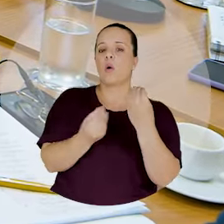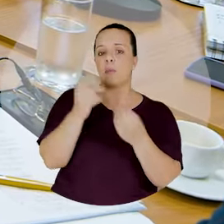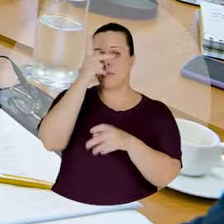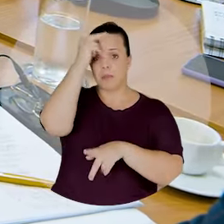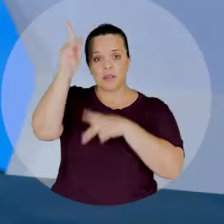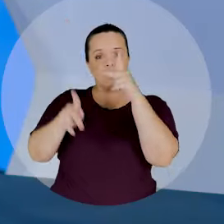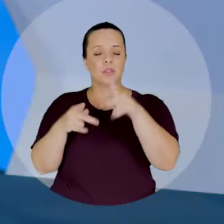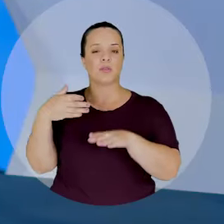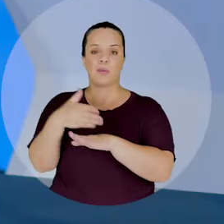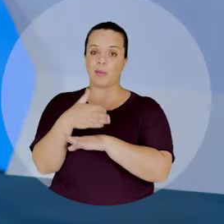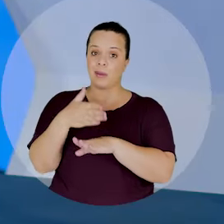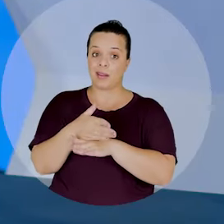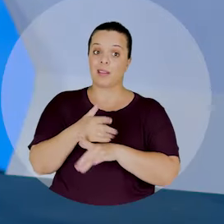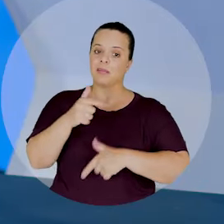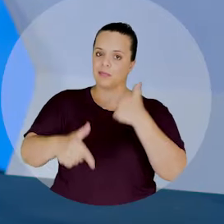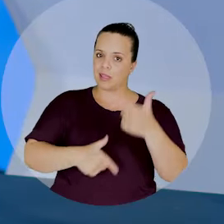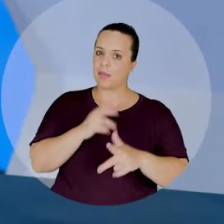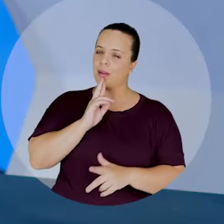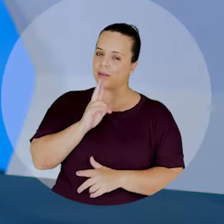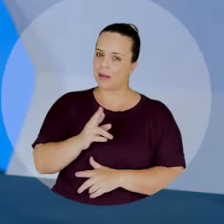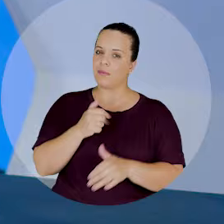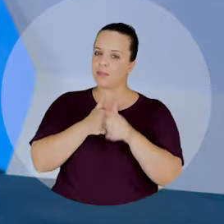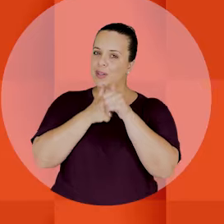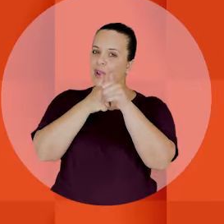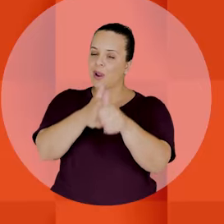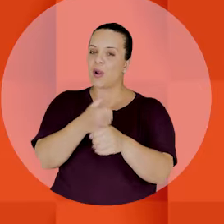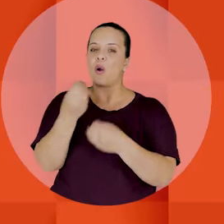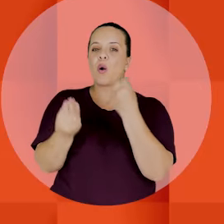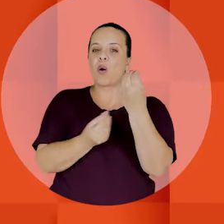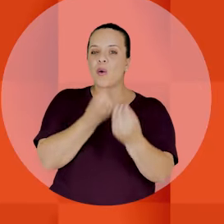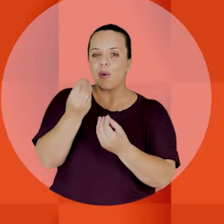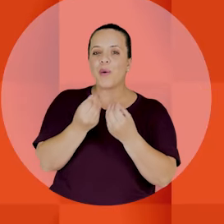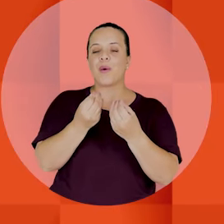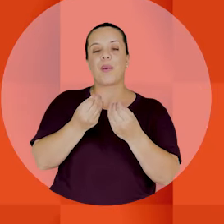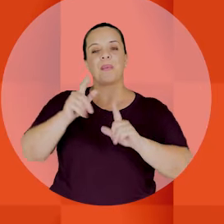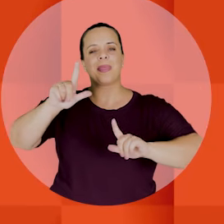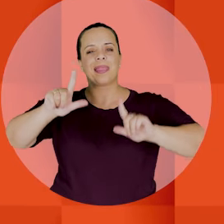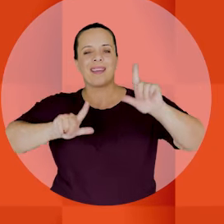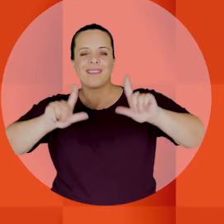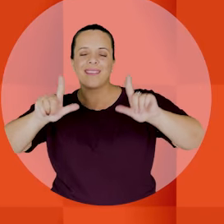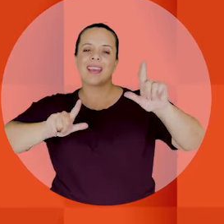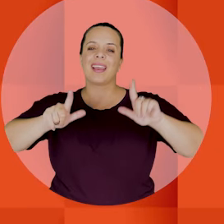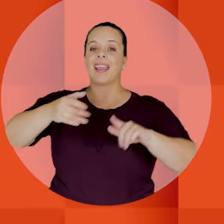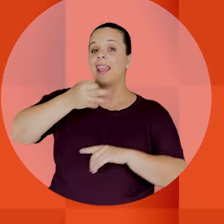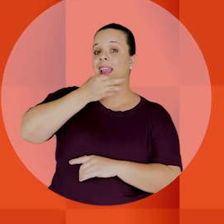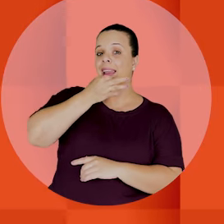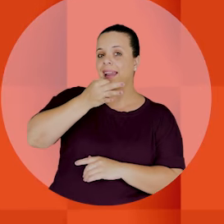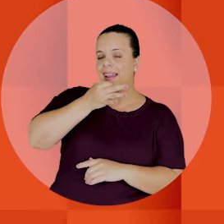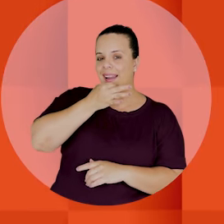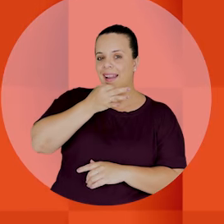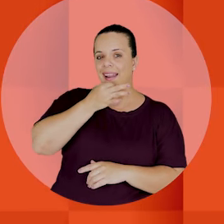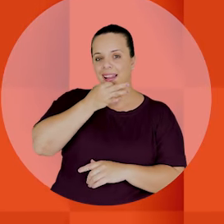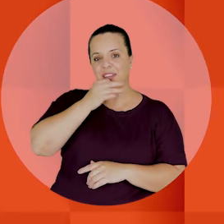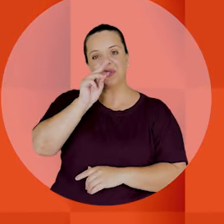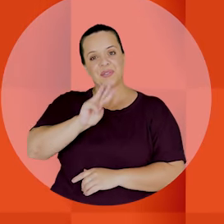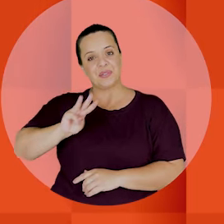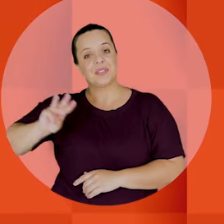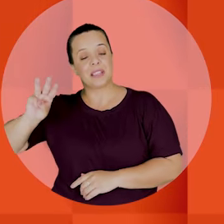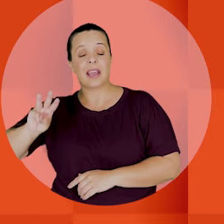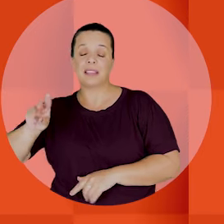participação popular. E o resultado desse trabalho você acompanha nos nossos canais de comunicação de rádio e TV,